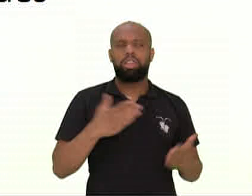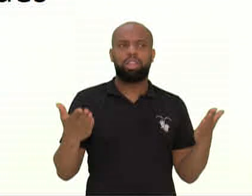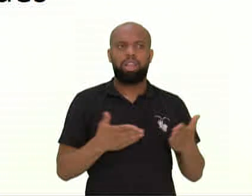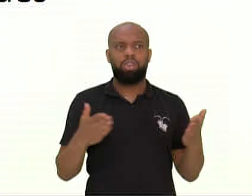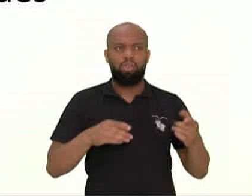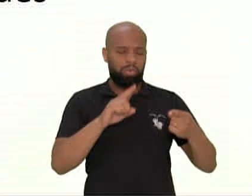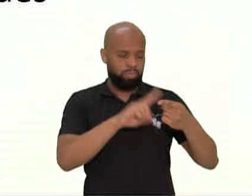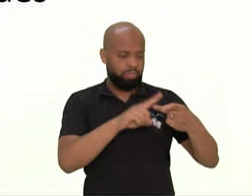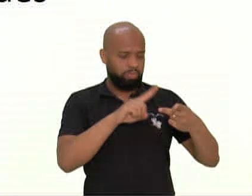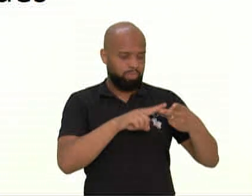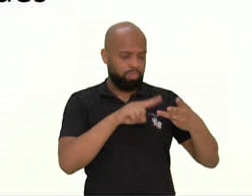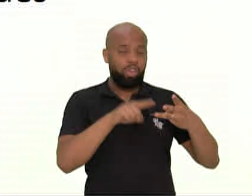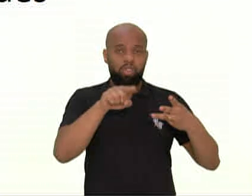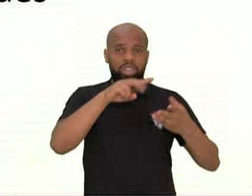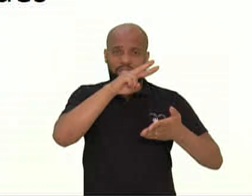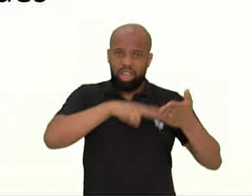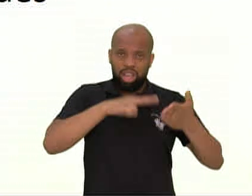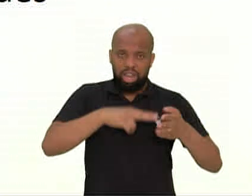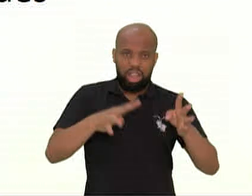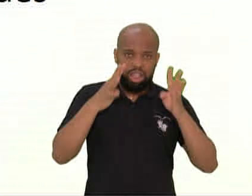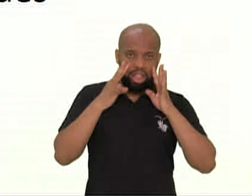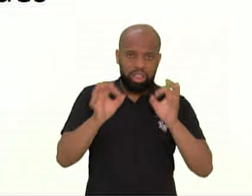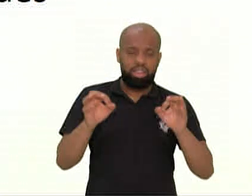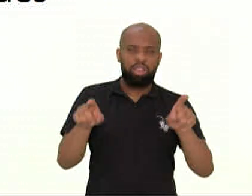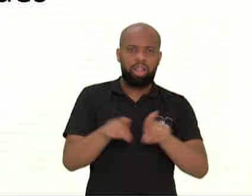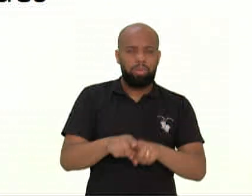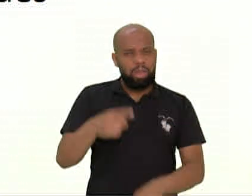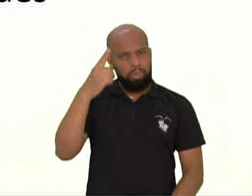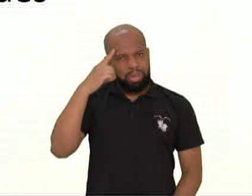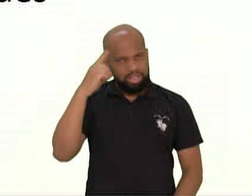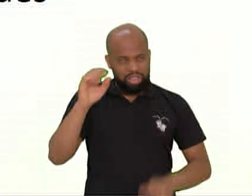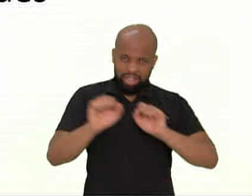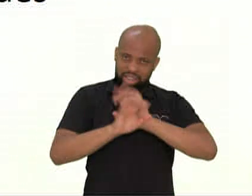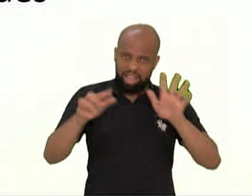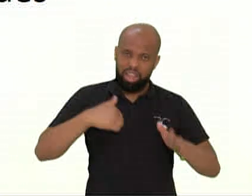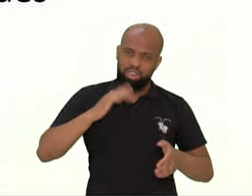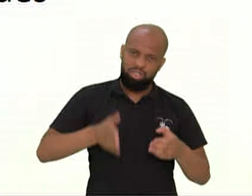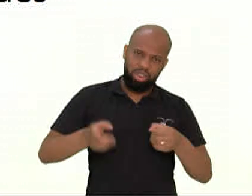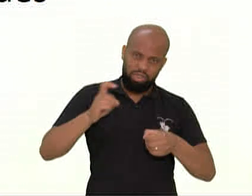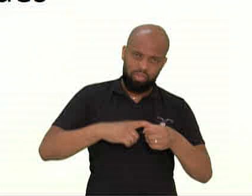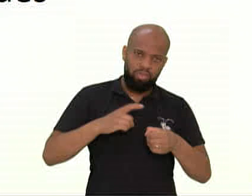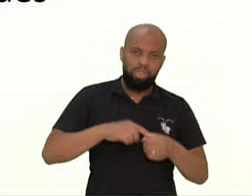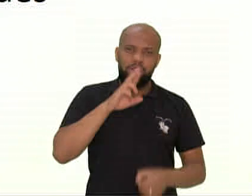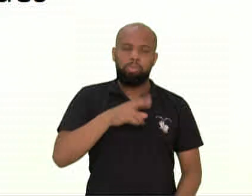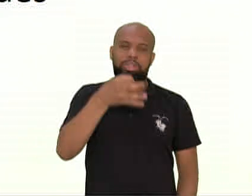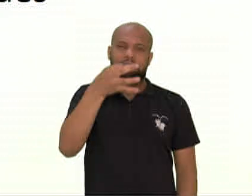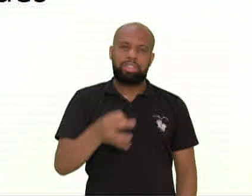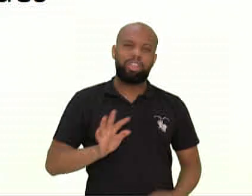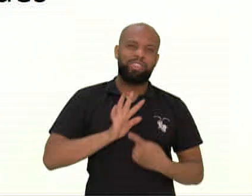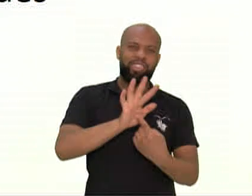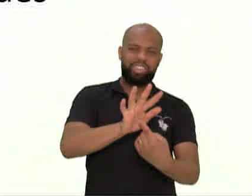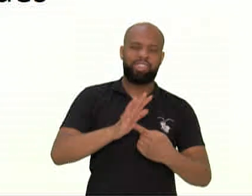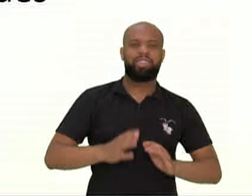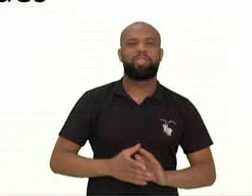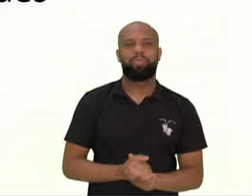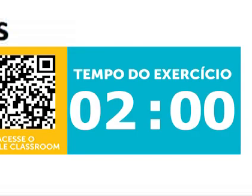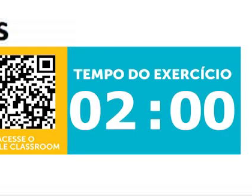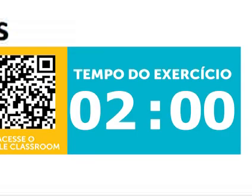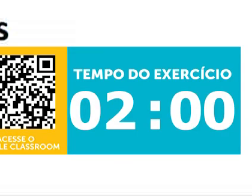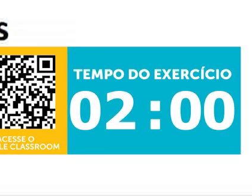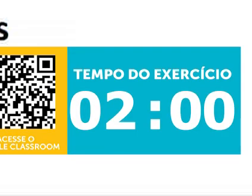3 alternativas para vocês lerem, prestarem atenção, pensarem bastante, e eu já retorno com a alternativa correta para vocês.